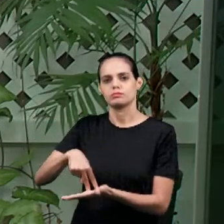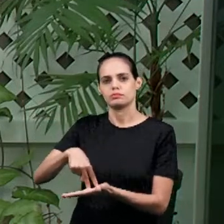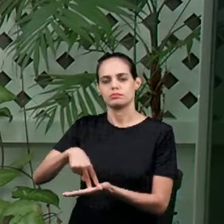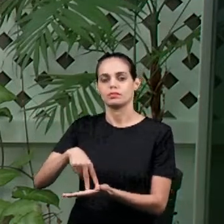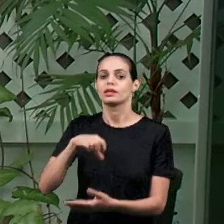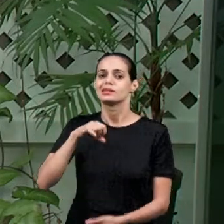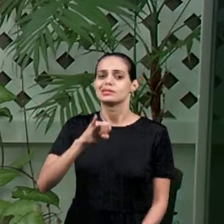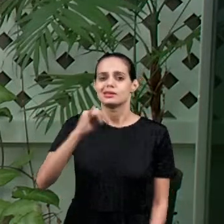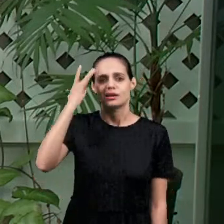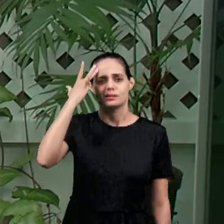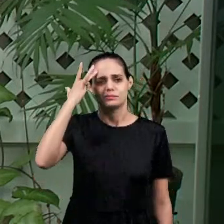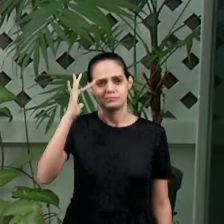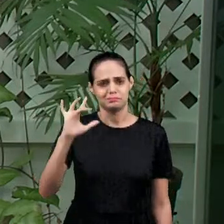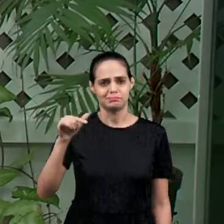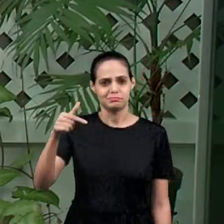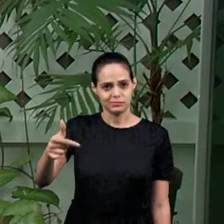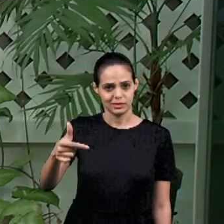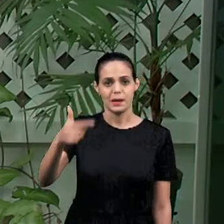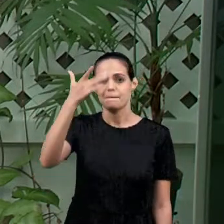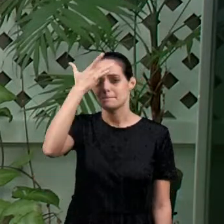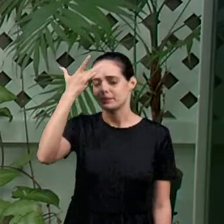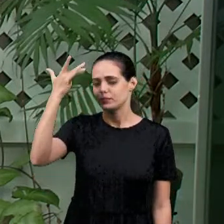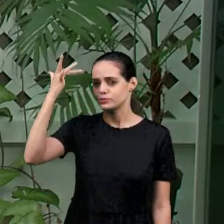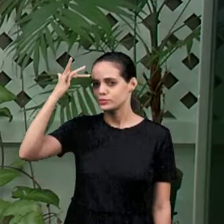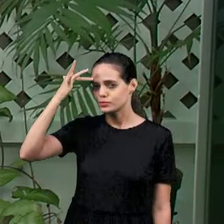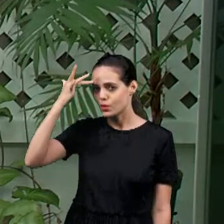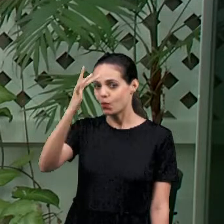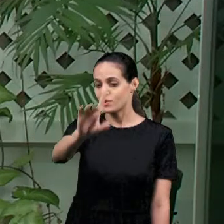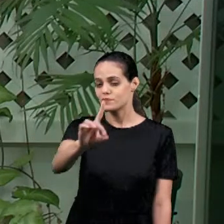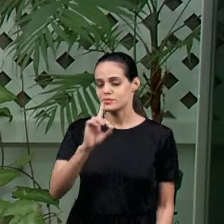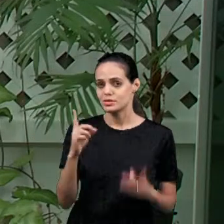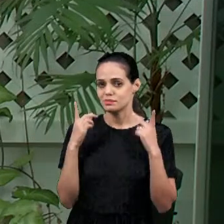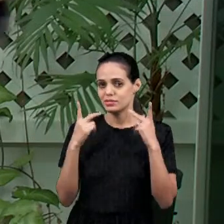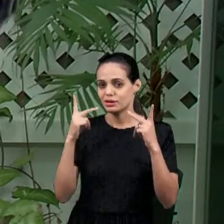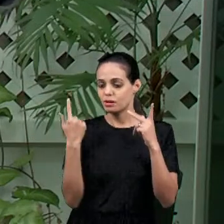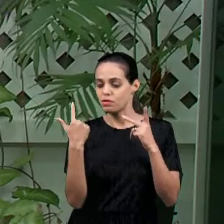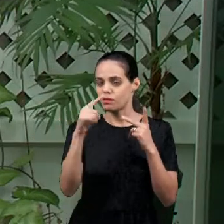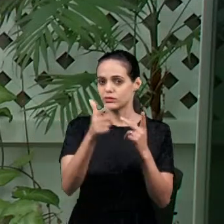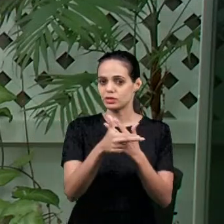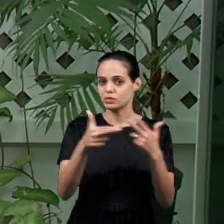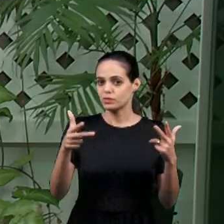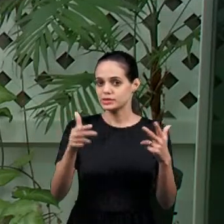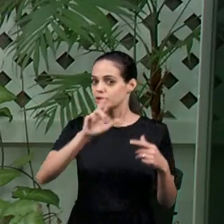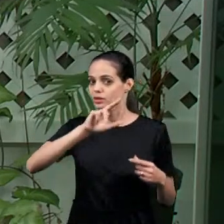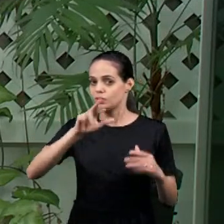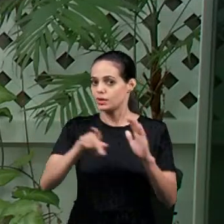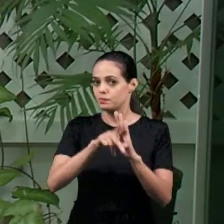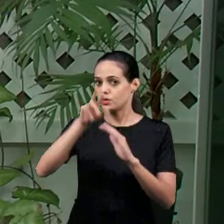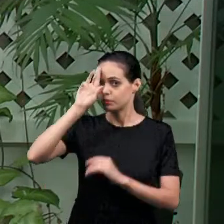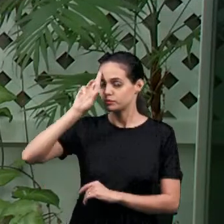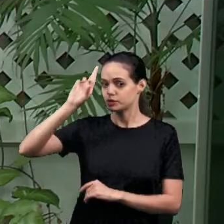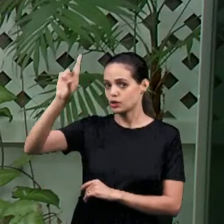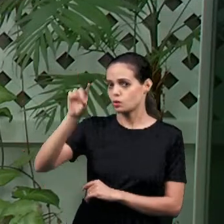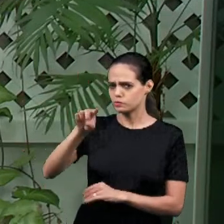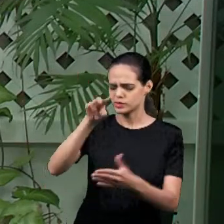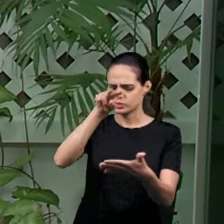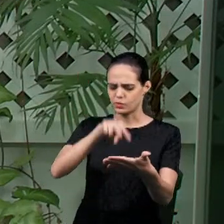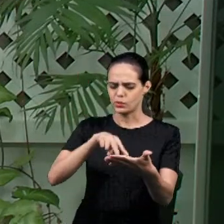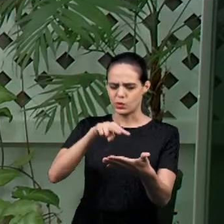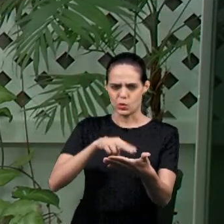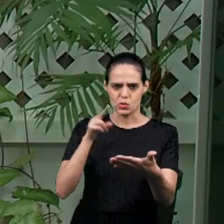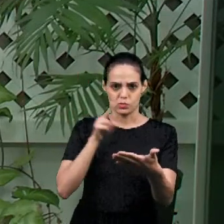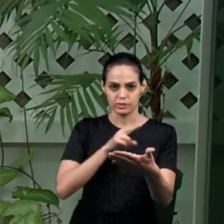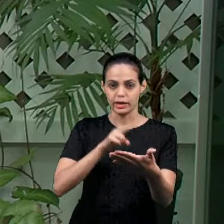do Senhor, ou você pegou por um acaso, ou até gosta até de ver as novidades que estão por aí, perigoso.